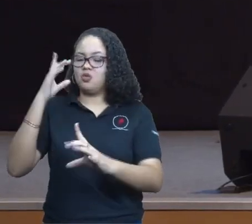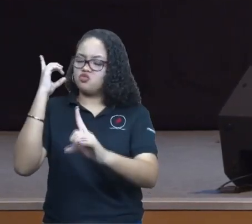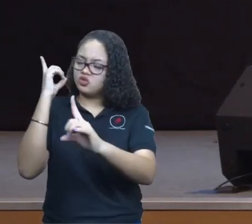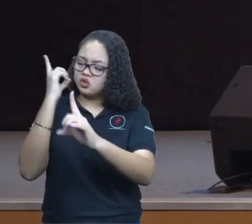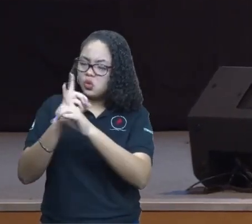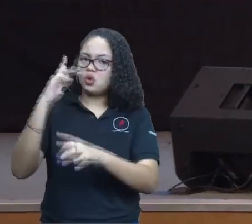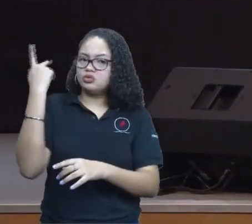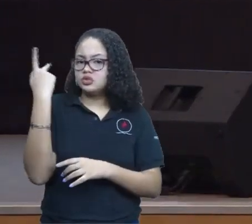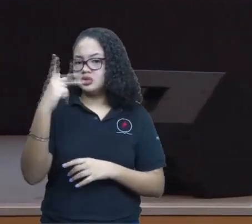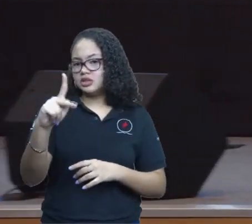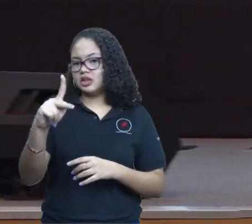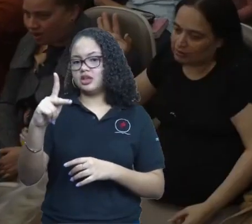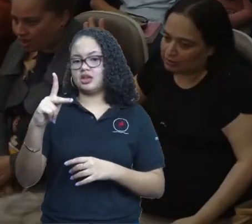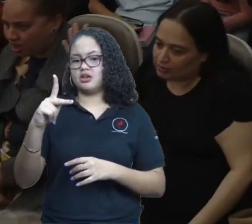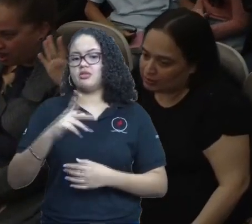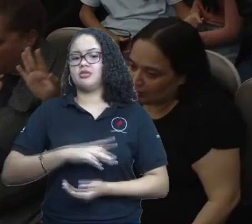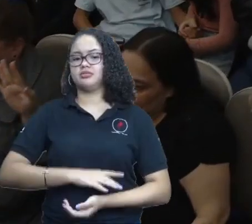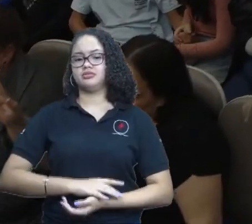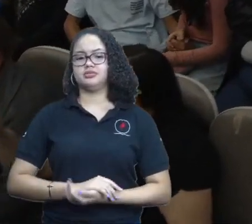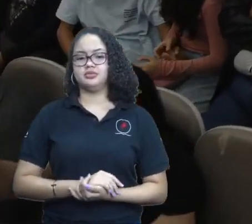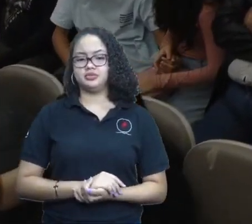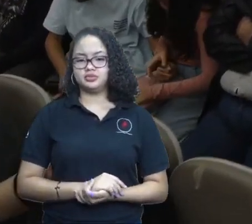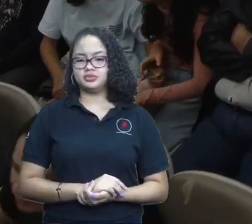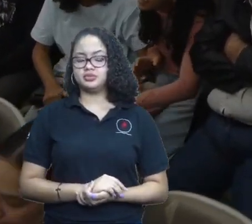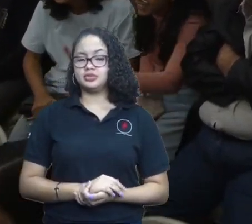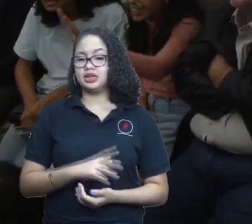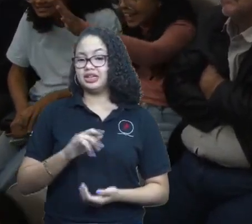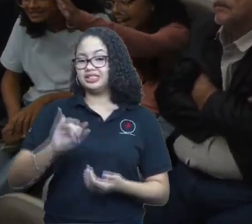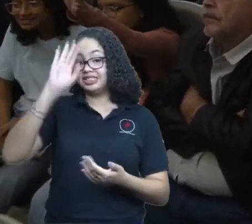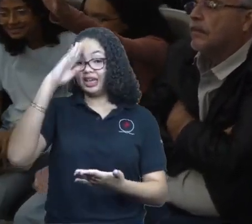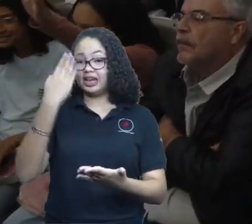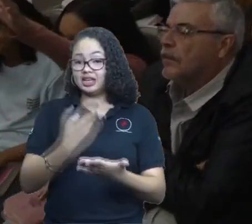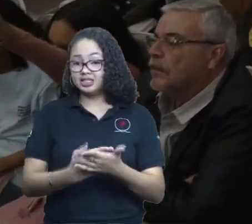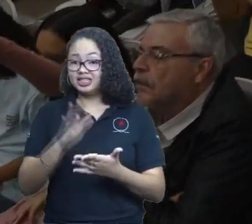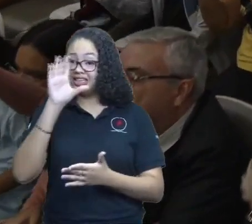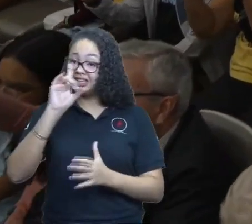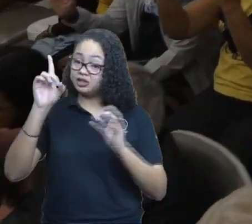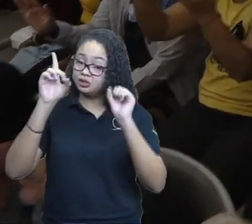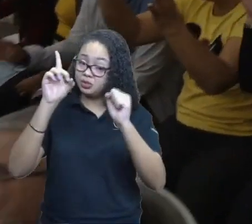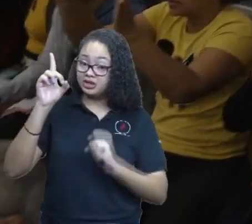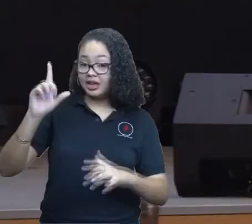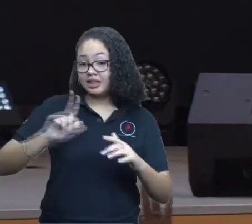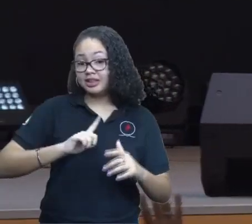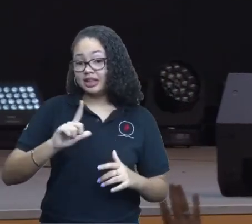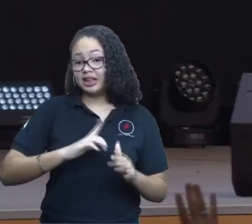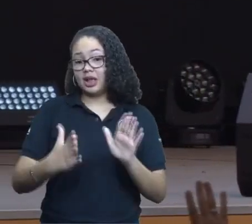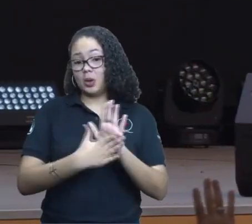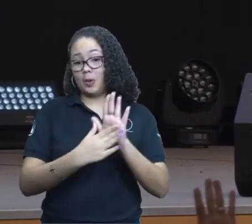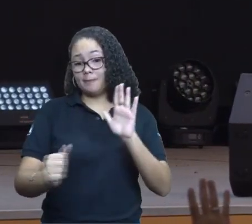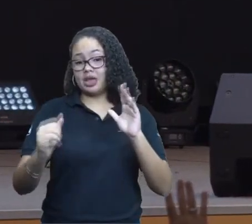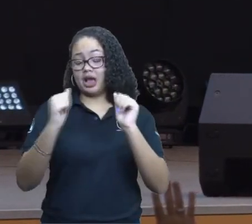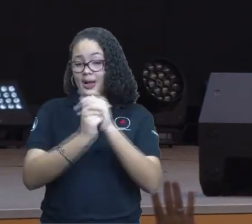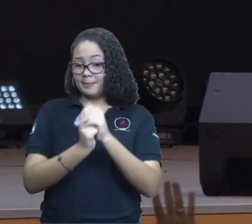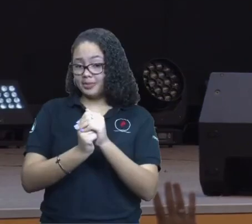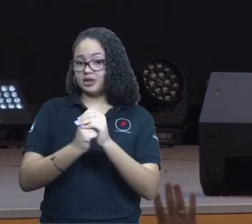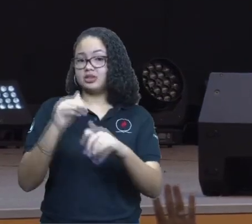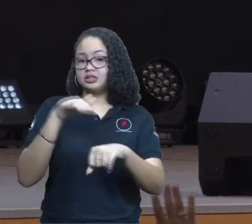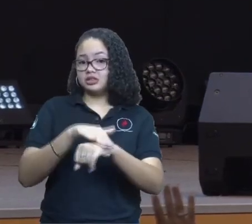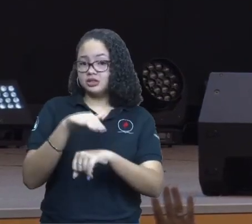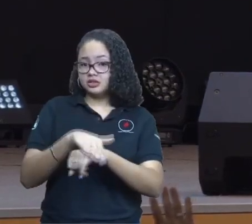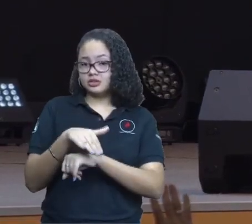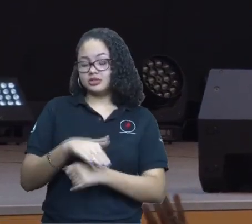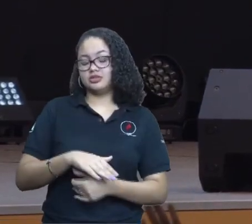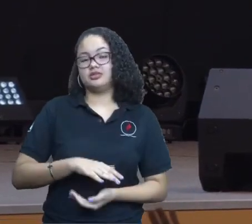teu encontro quem acredita que ele é poderoso para isso diga uma meia Esta noite